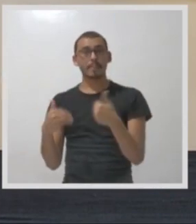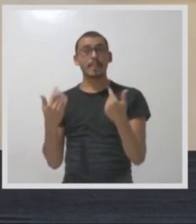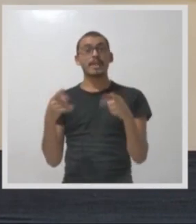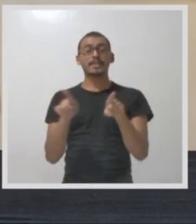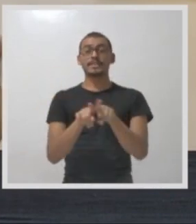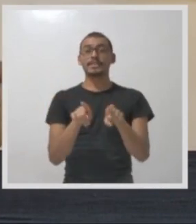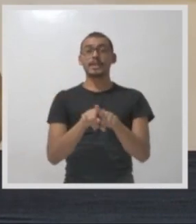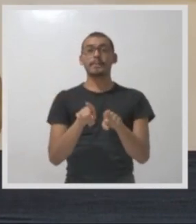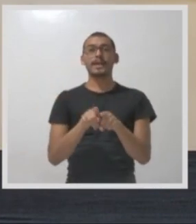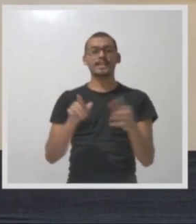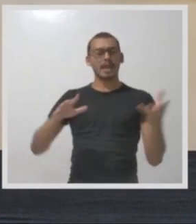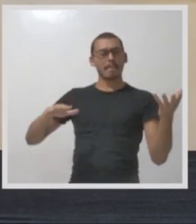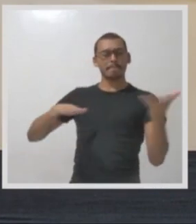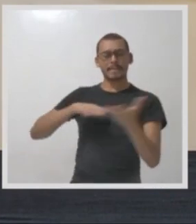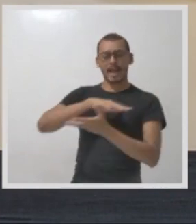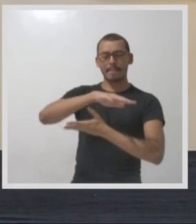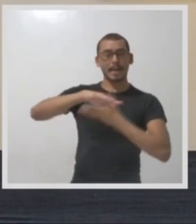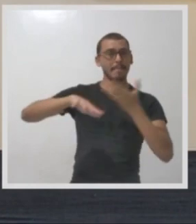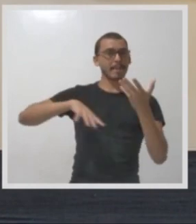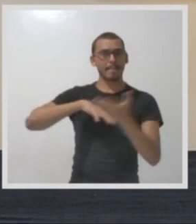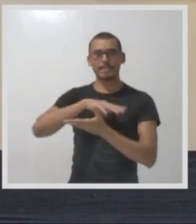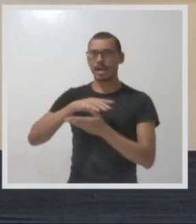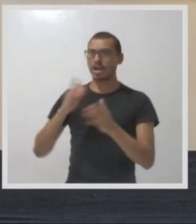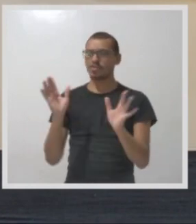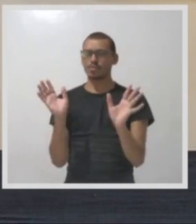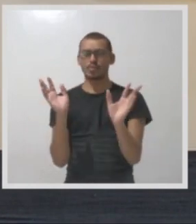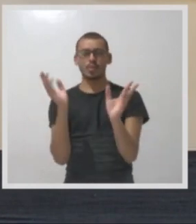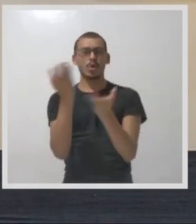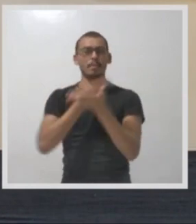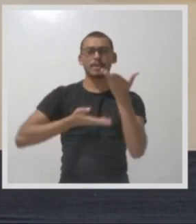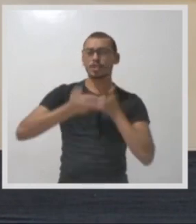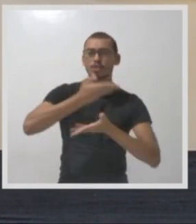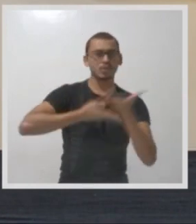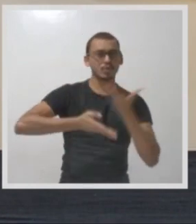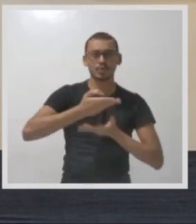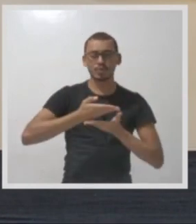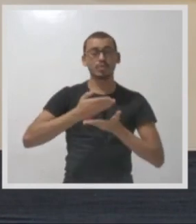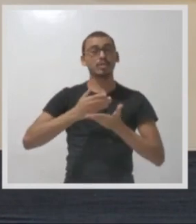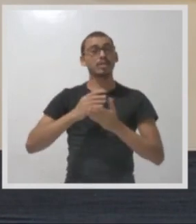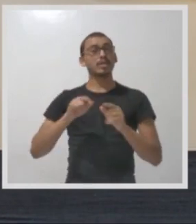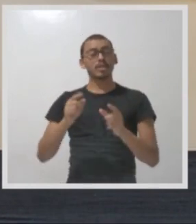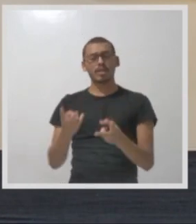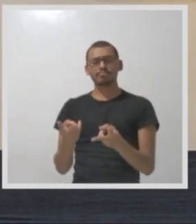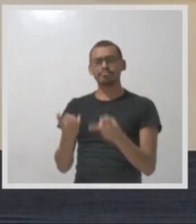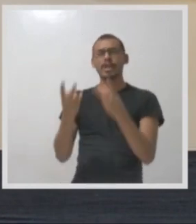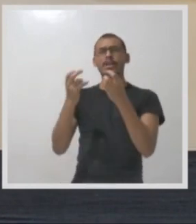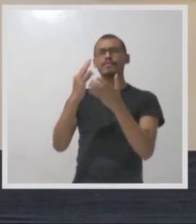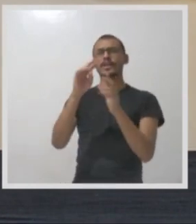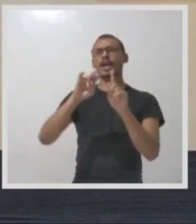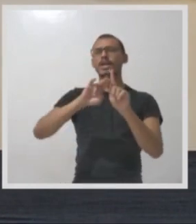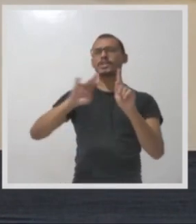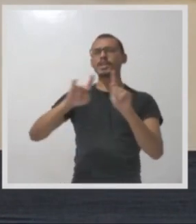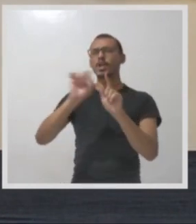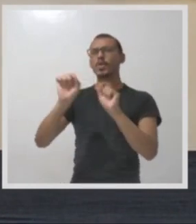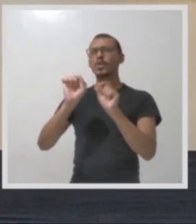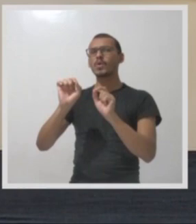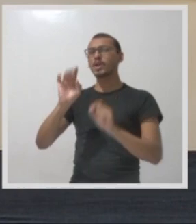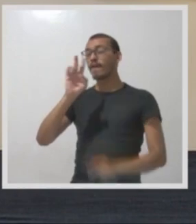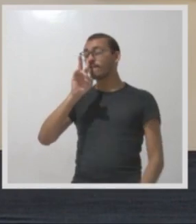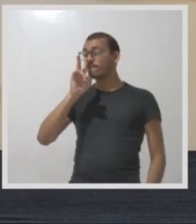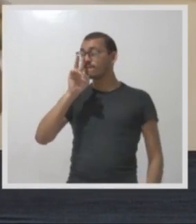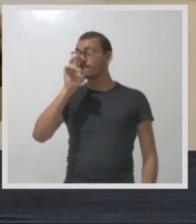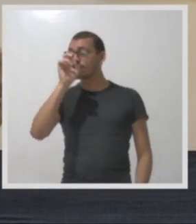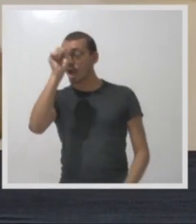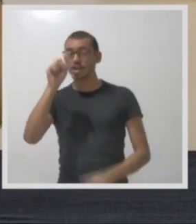se mesclam em alguns casos. E o que vai predominar para você identificar esse gênero é o que está mais forte,